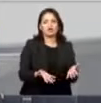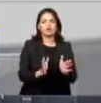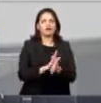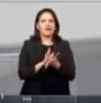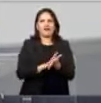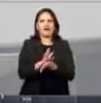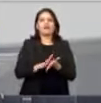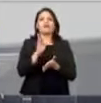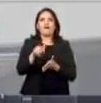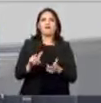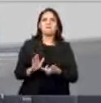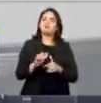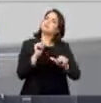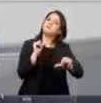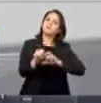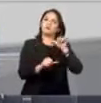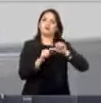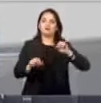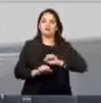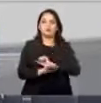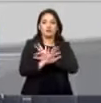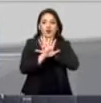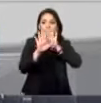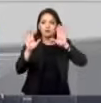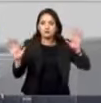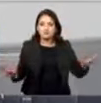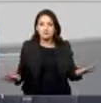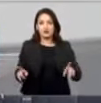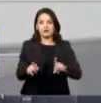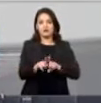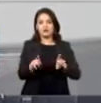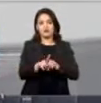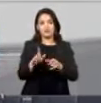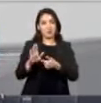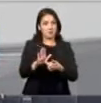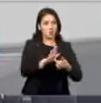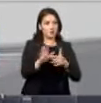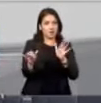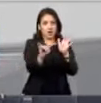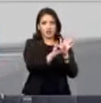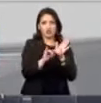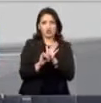e transparência e reafirmação das nossas identidades.